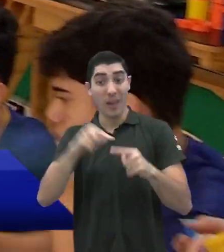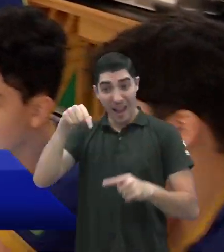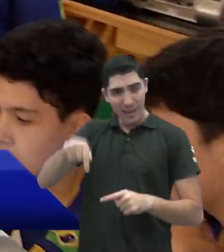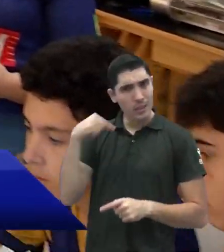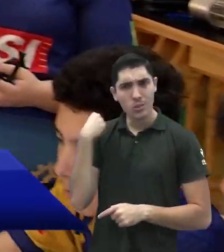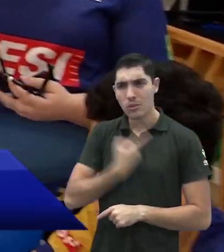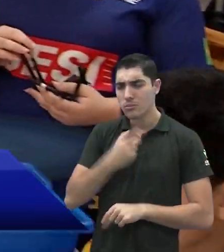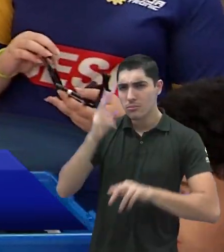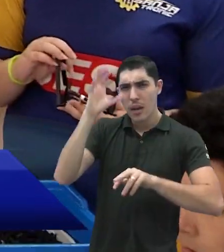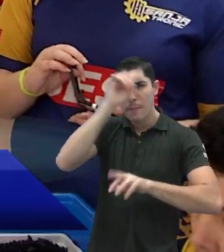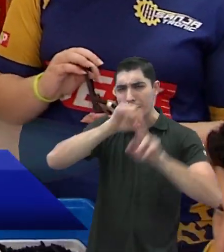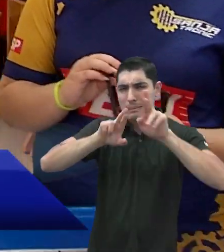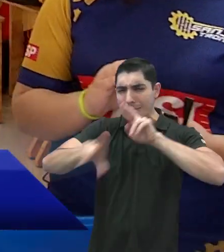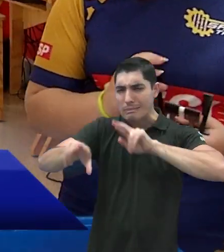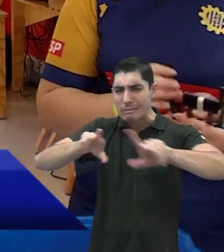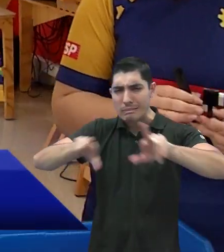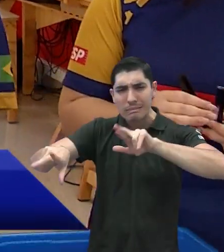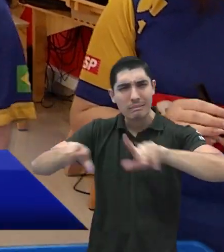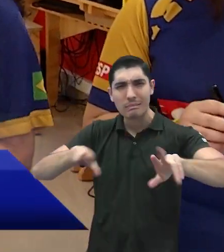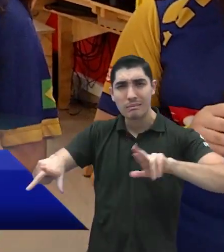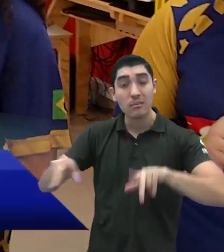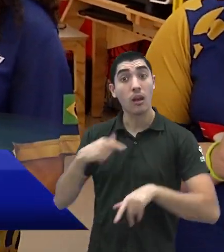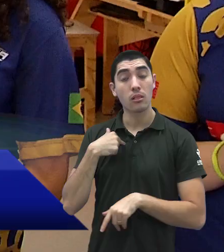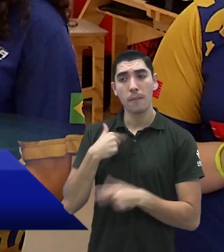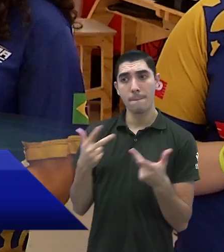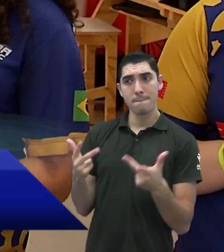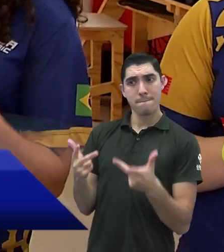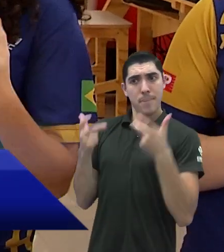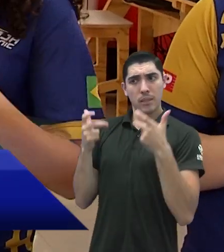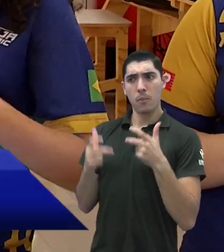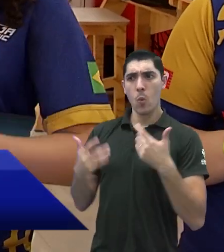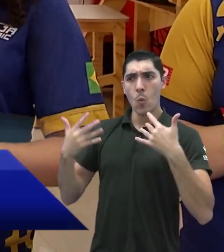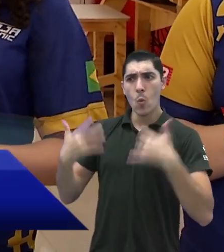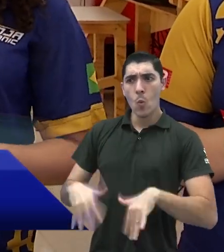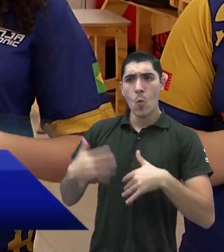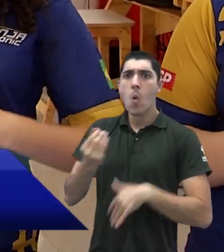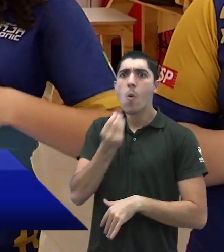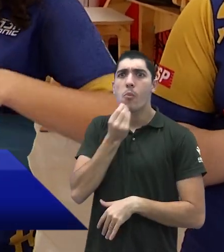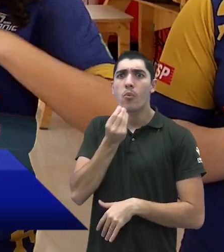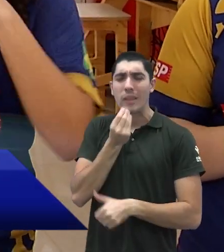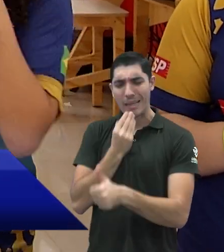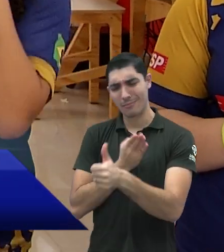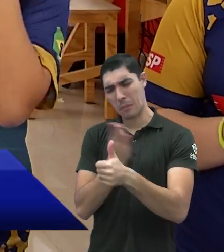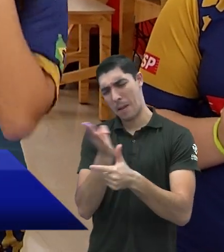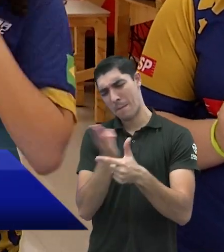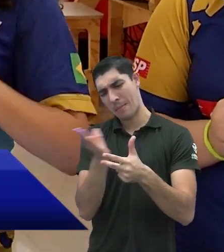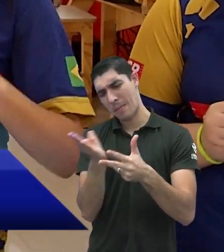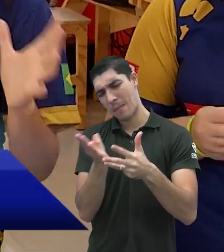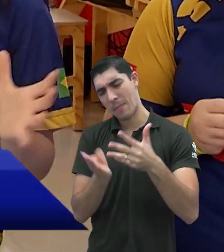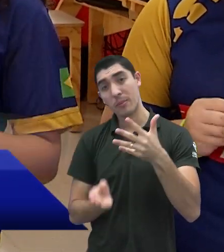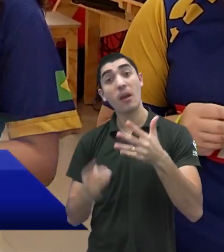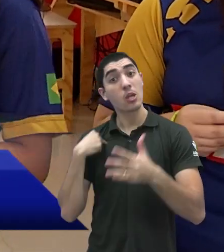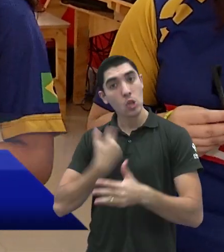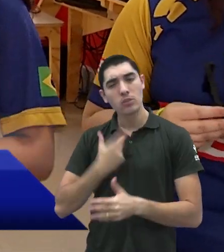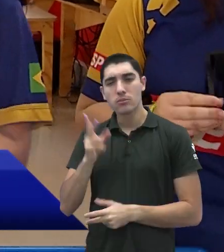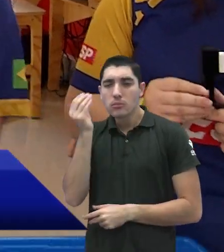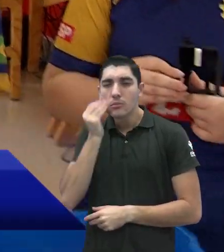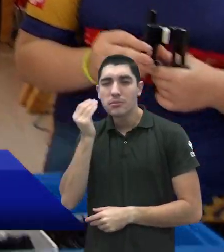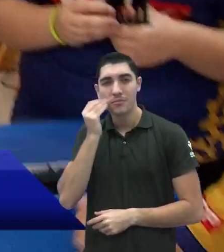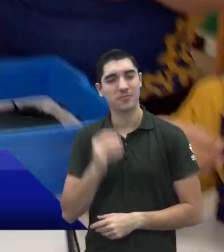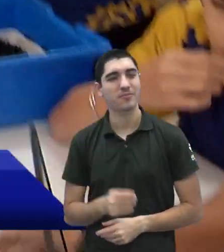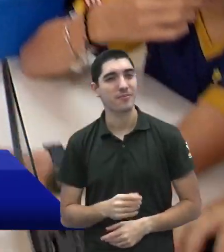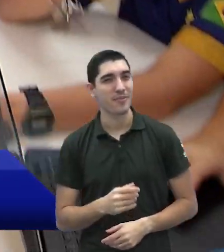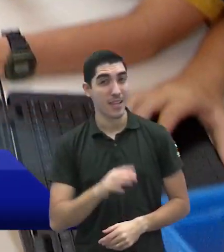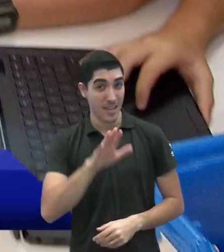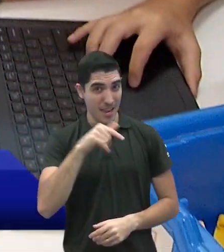Porque quando a gente está aqui, a gente experimenta de muita coisa diferente, sabe? Então, a gente vê um mundo muito vasto de possibilidades e a gente